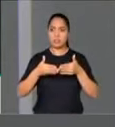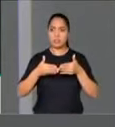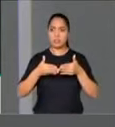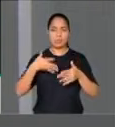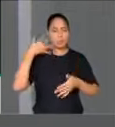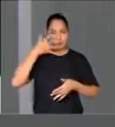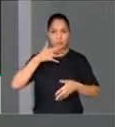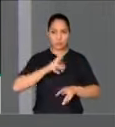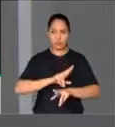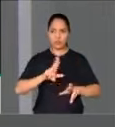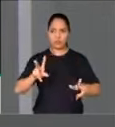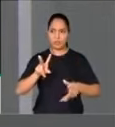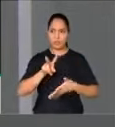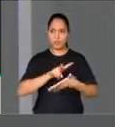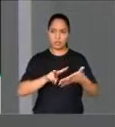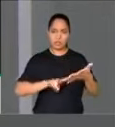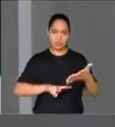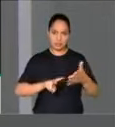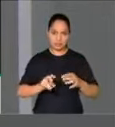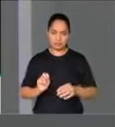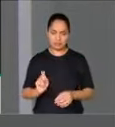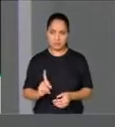forma diferente e ler.